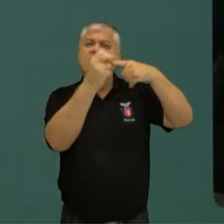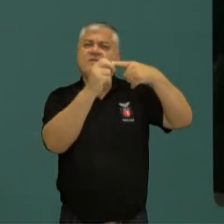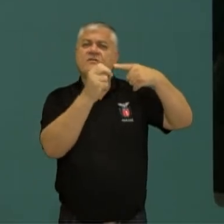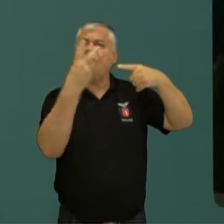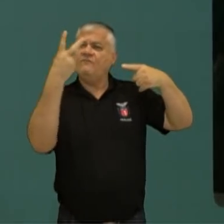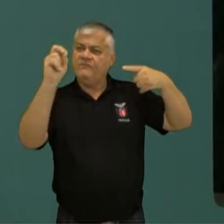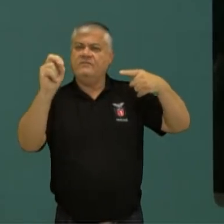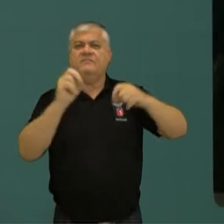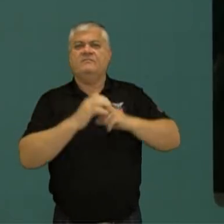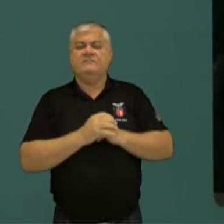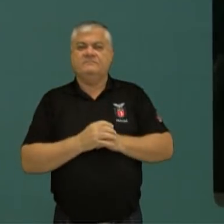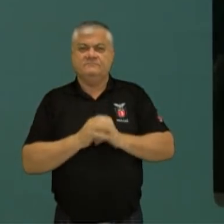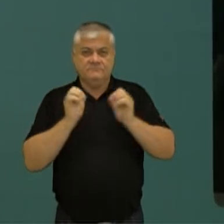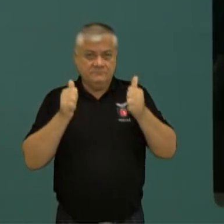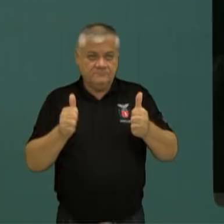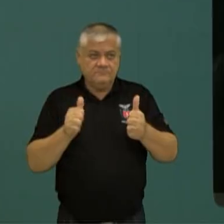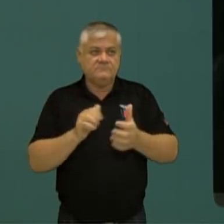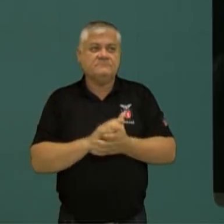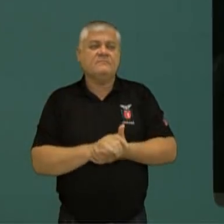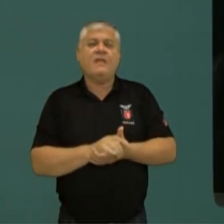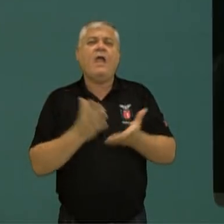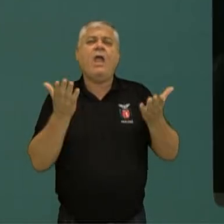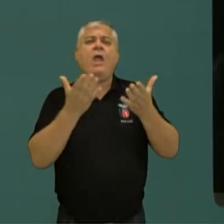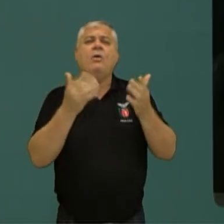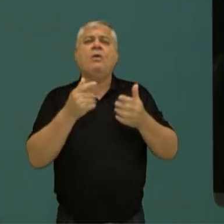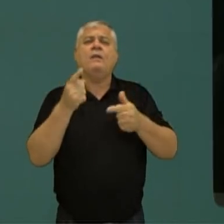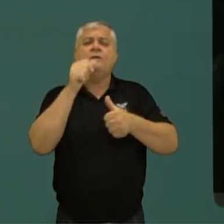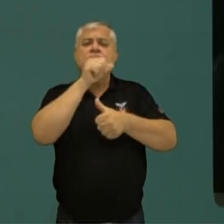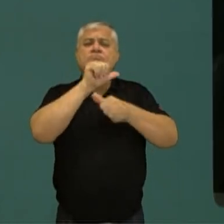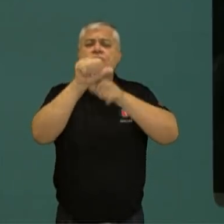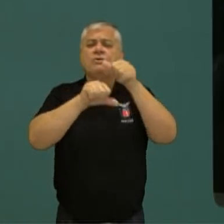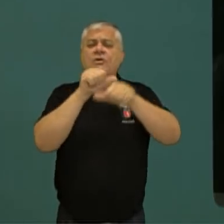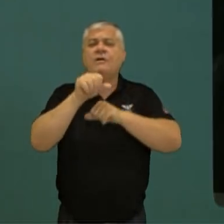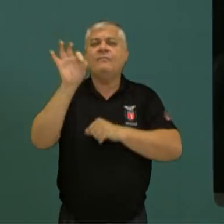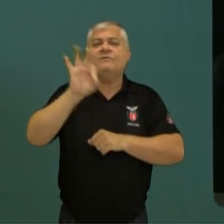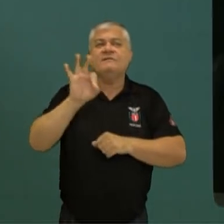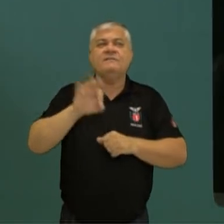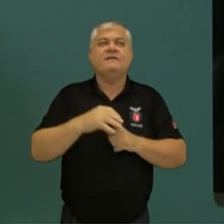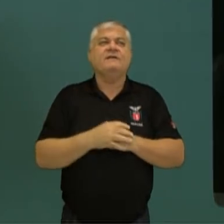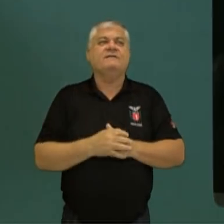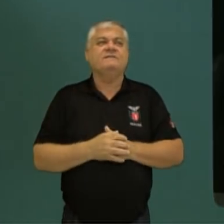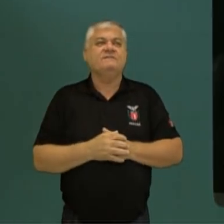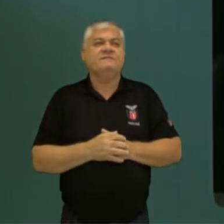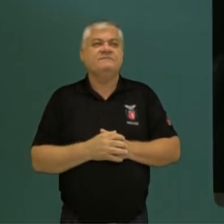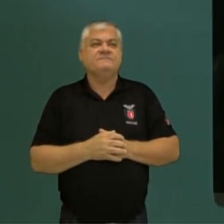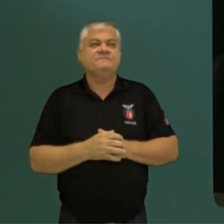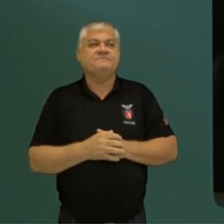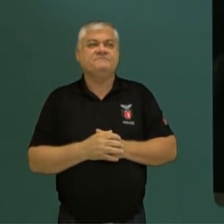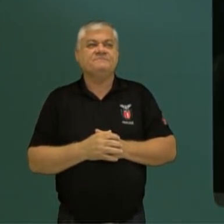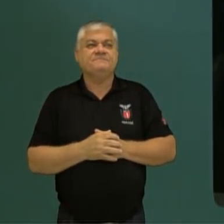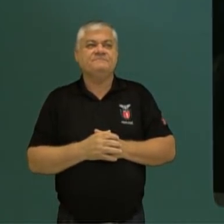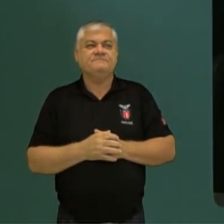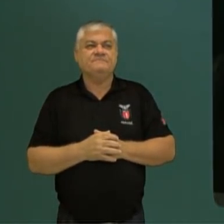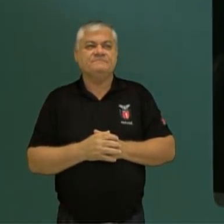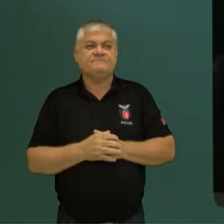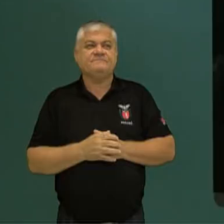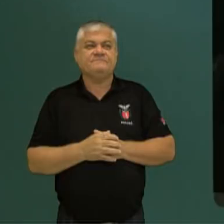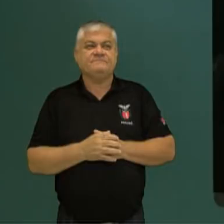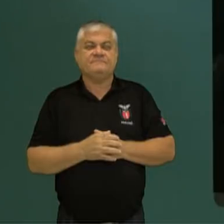20. Certo? Agora, se eu transformar em porcentagem, como é que eu transformo em porcentagem? O número eu vou